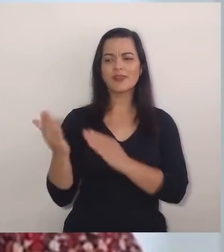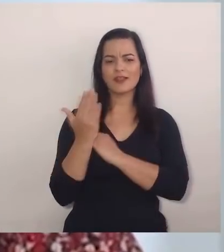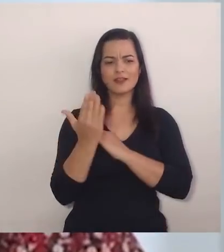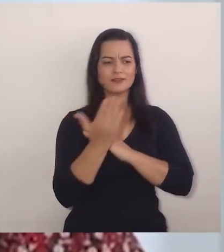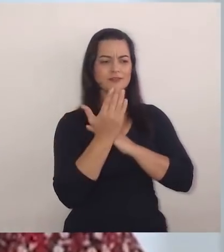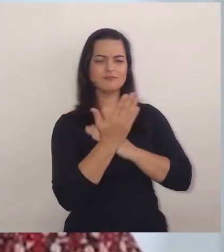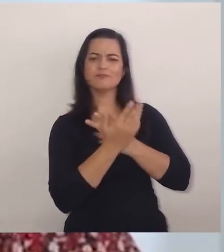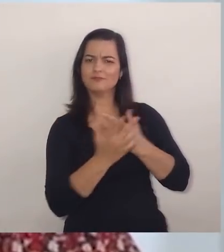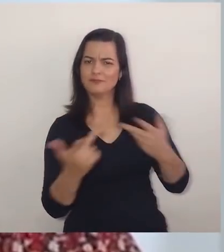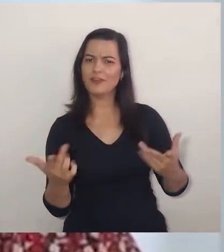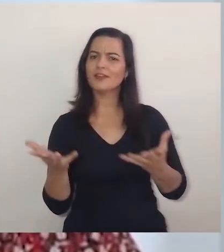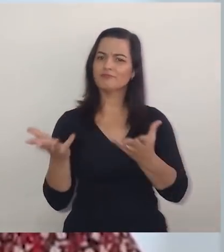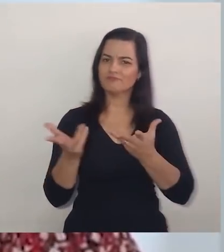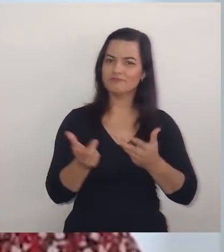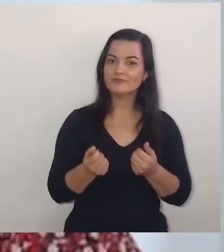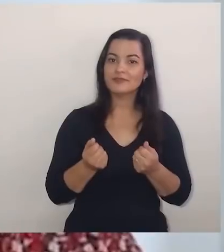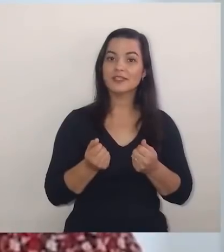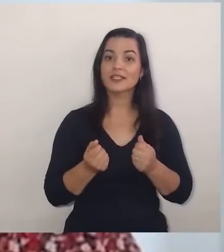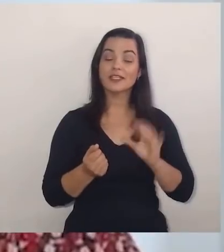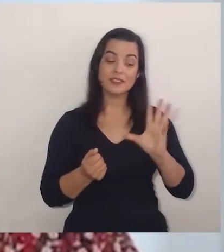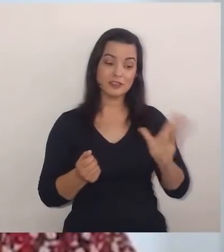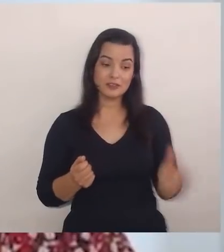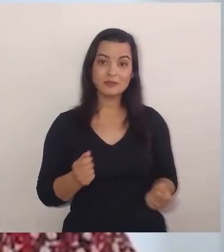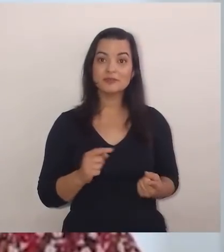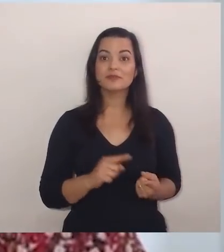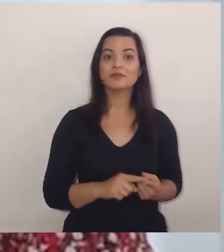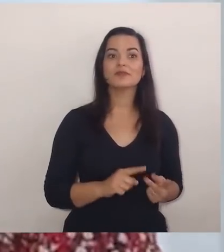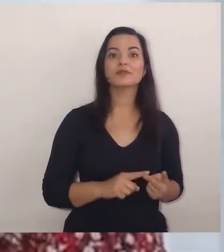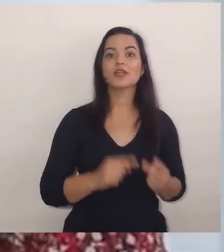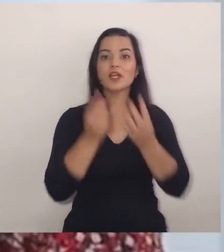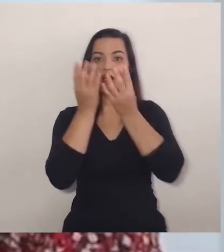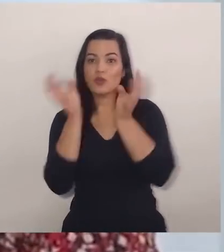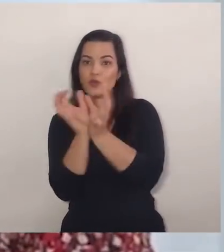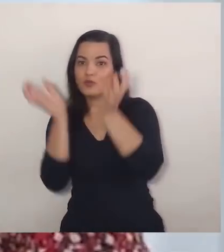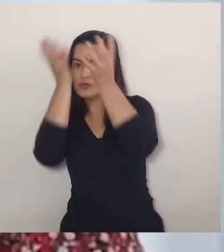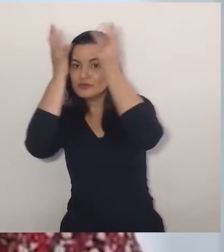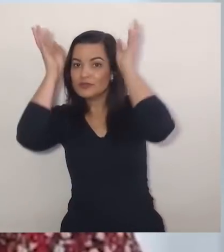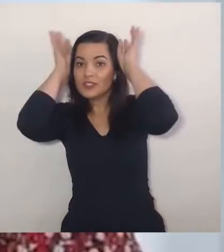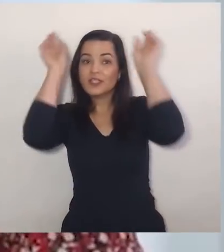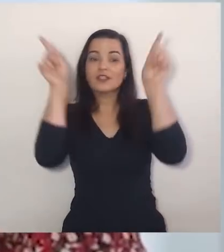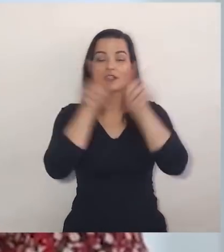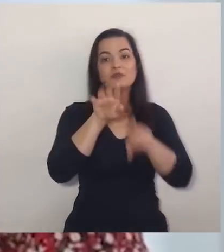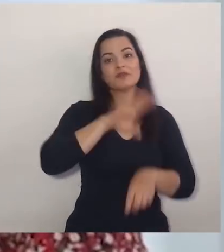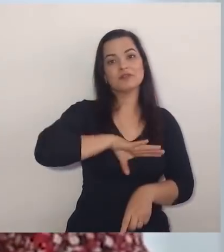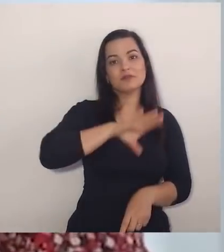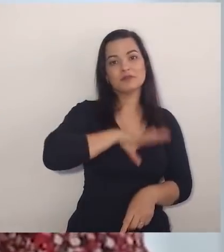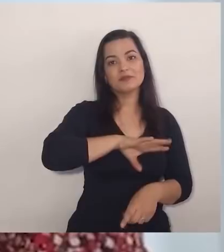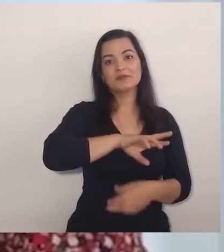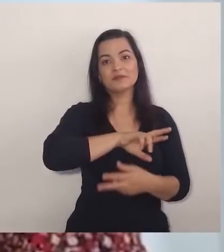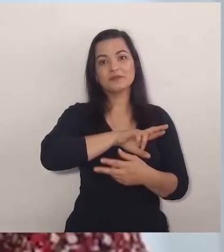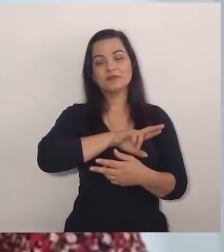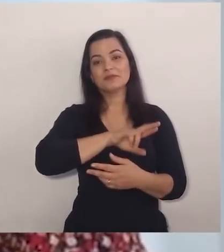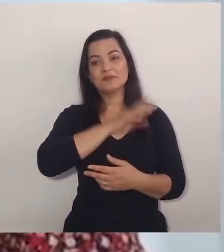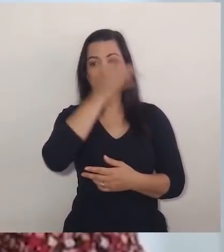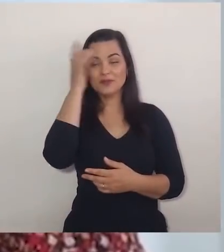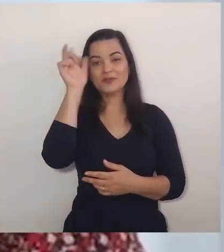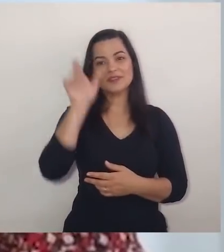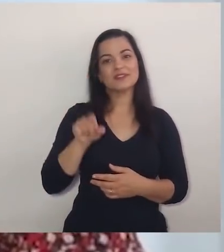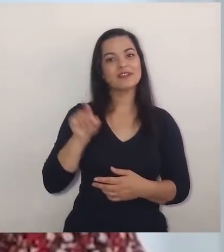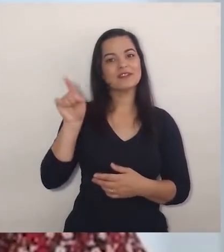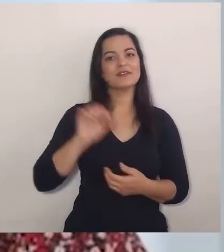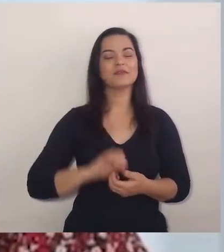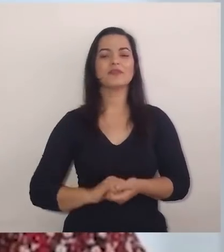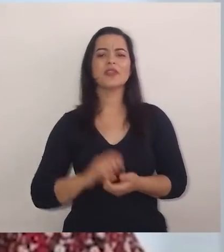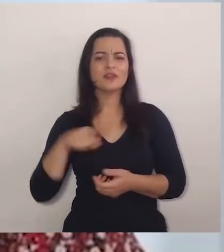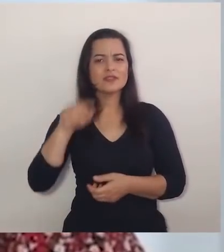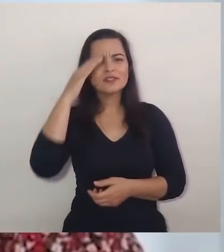recebeu várias contribuições dos africanos, dos indígenas e também dos portugueses. Vocês